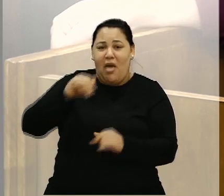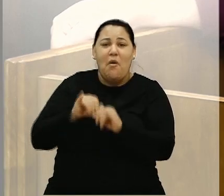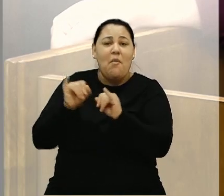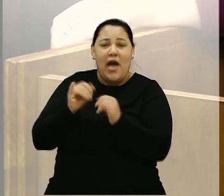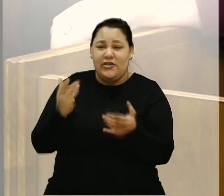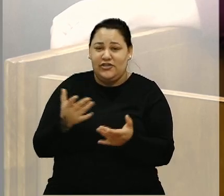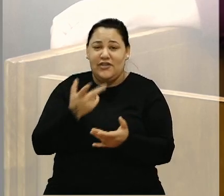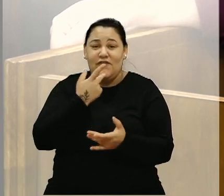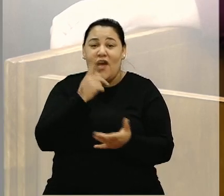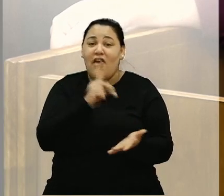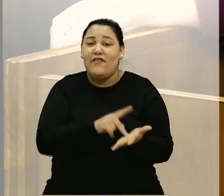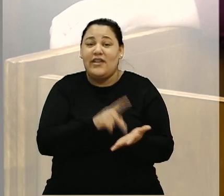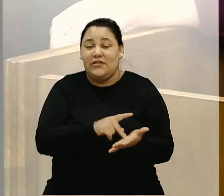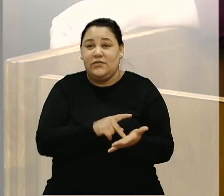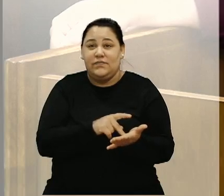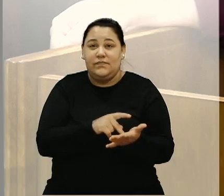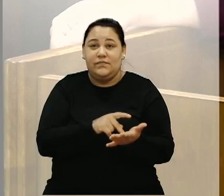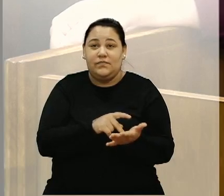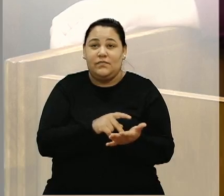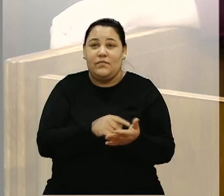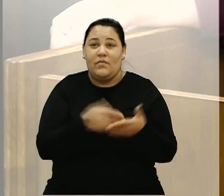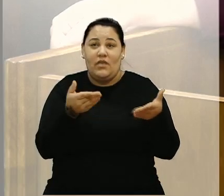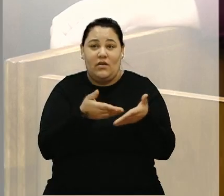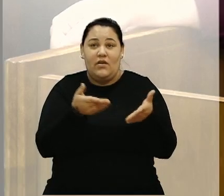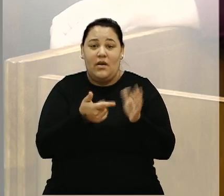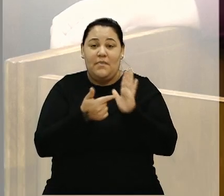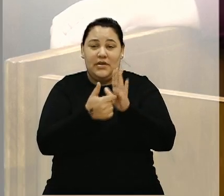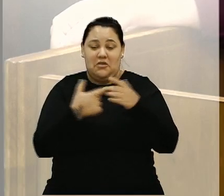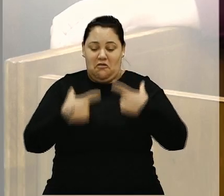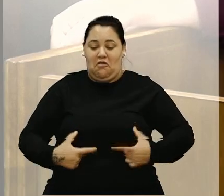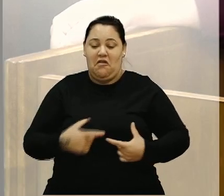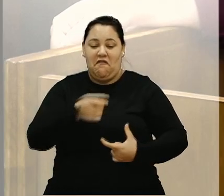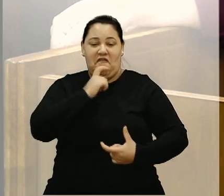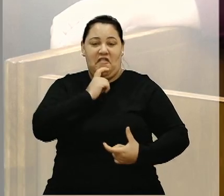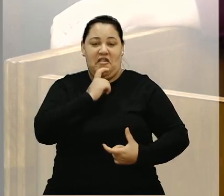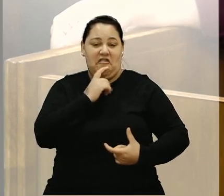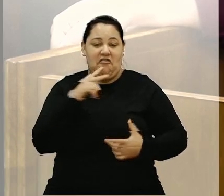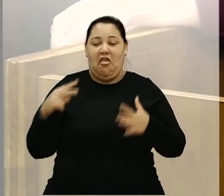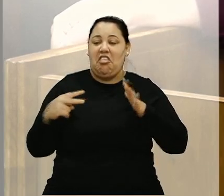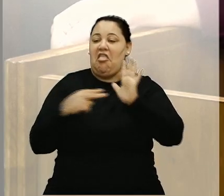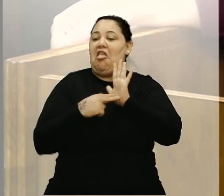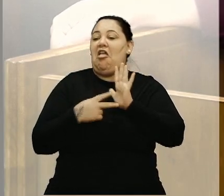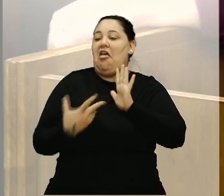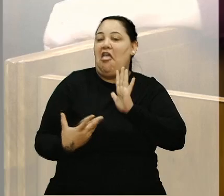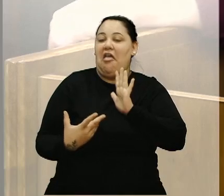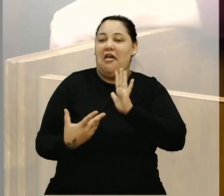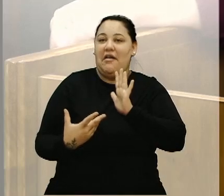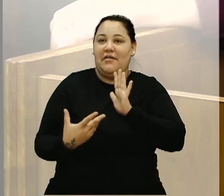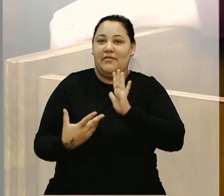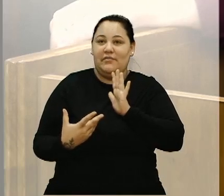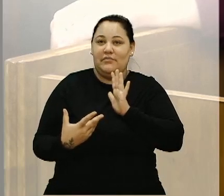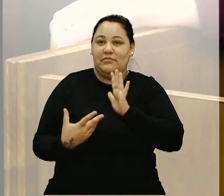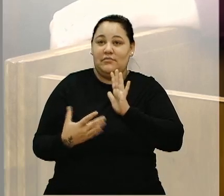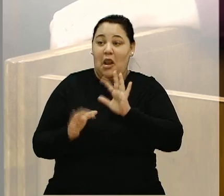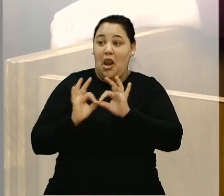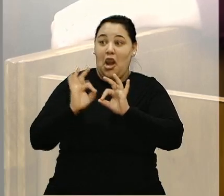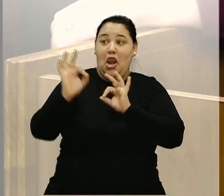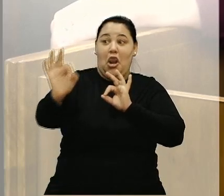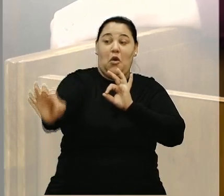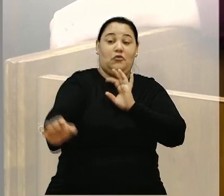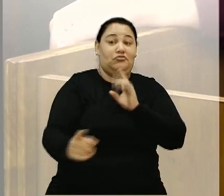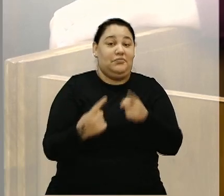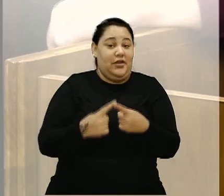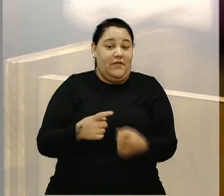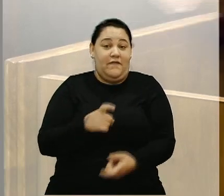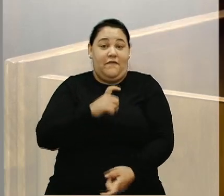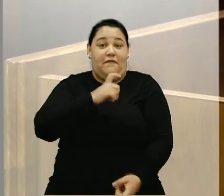aqui falar o que é a verdade. E agora apareceram de colete verde, chama atenção bem longe, é um colete verde forte, verde